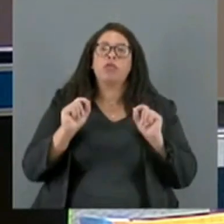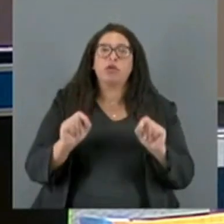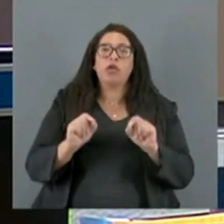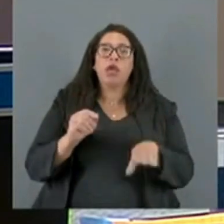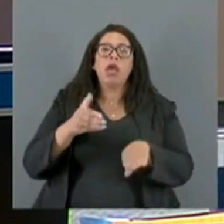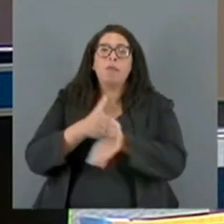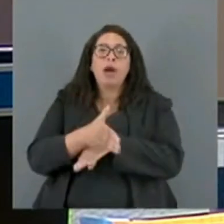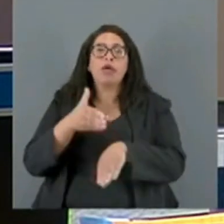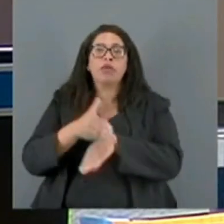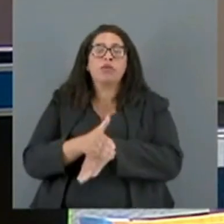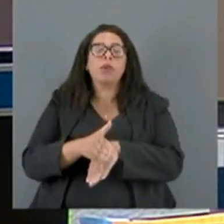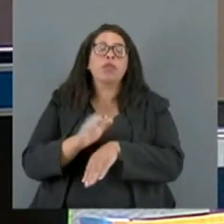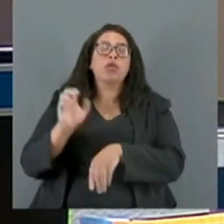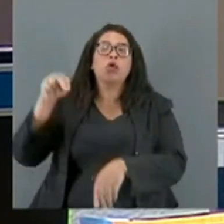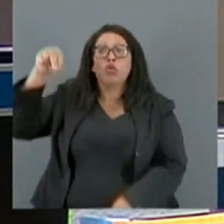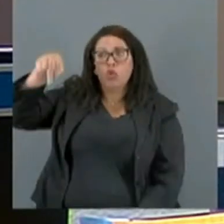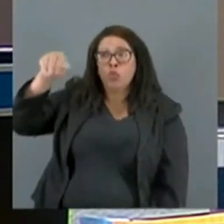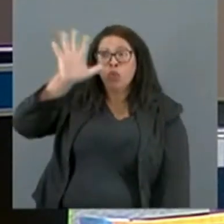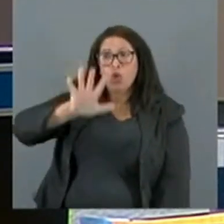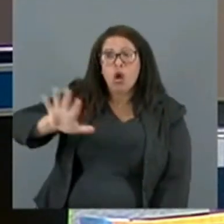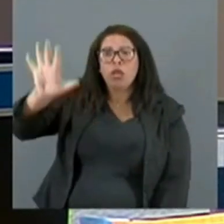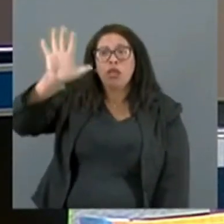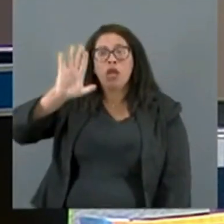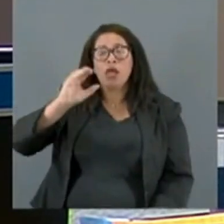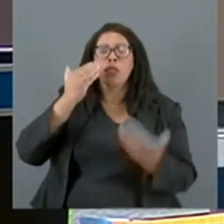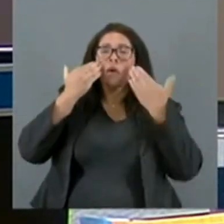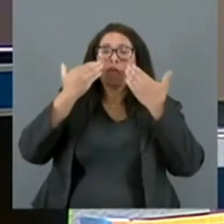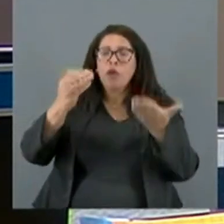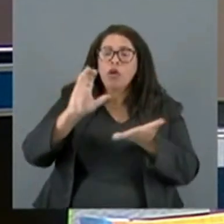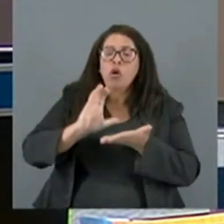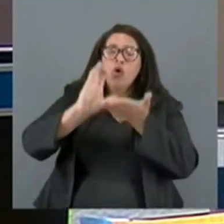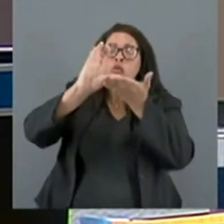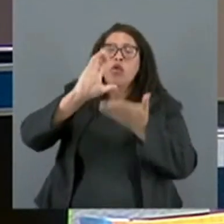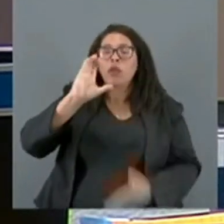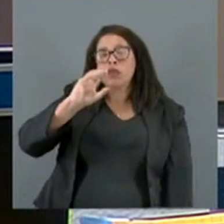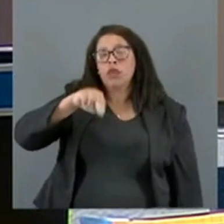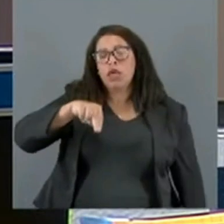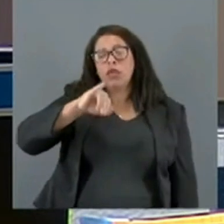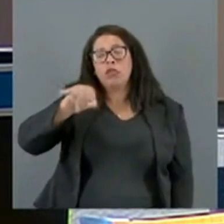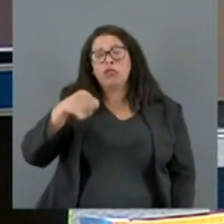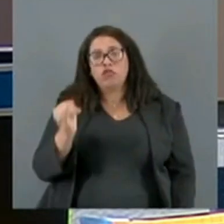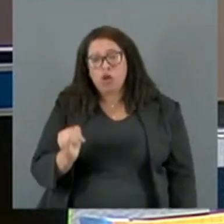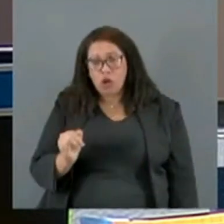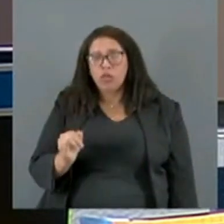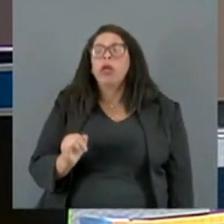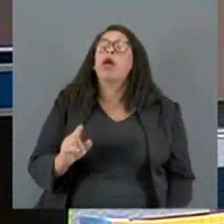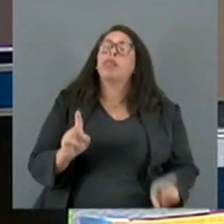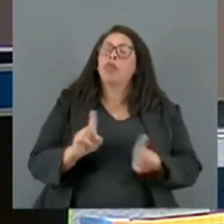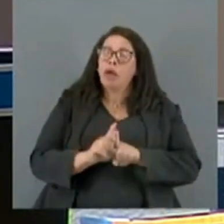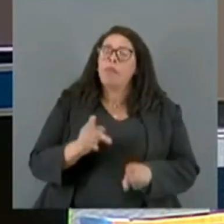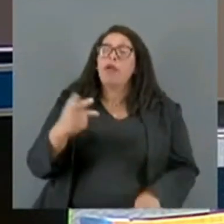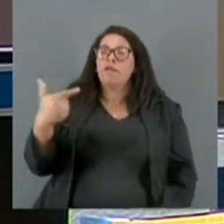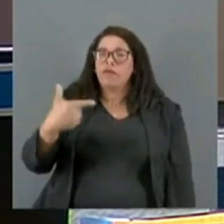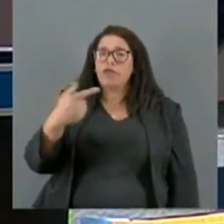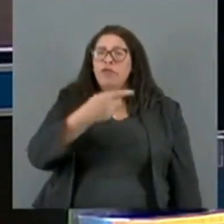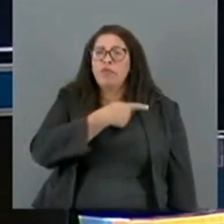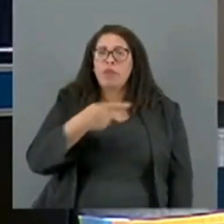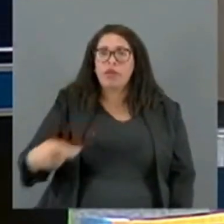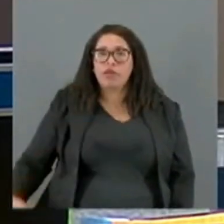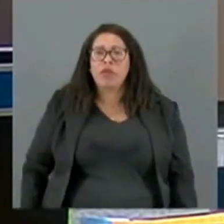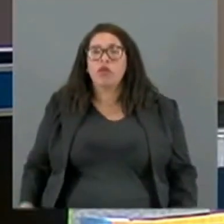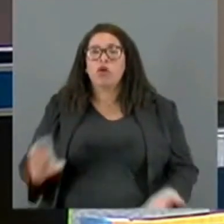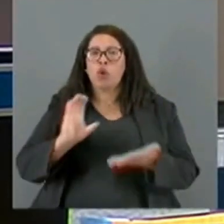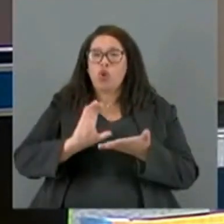e Parlamentar do Nordeste, perante o Conselho Nacional de Justiça. além de vice-presidente do Colégio